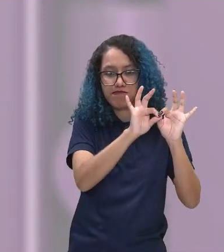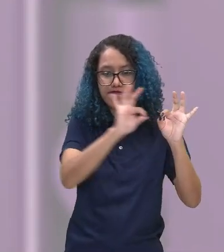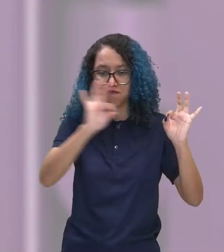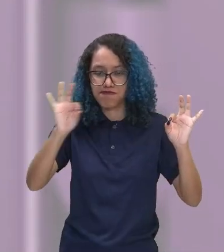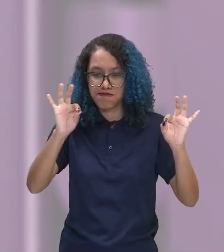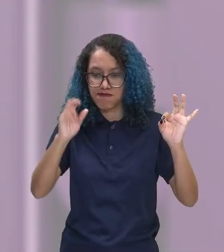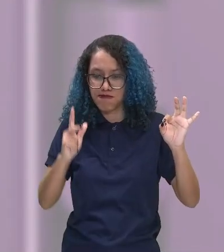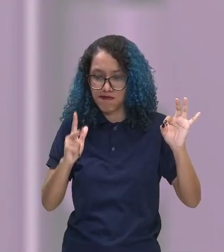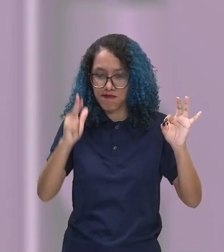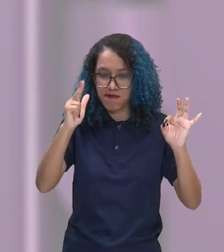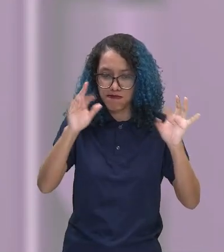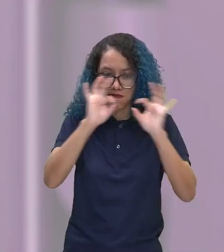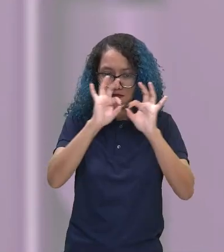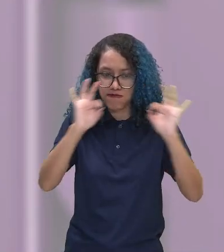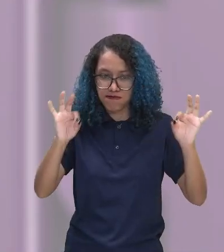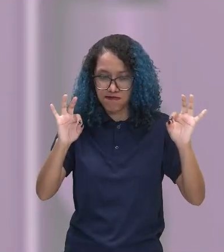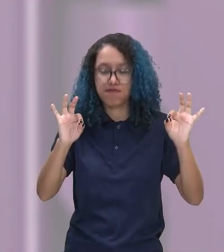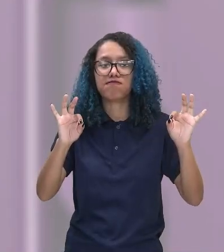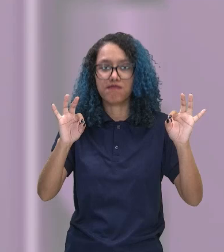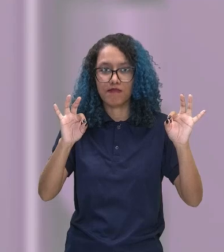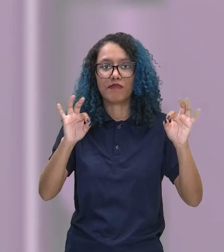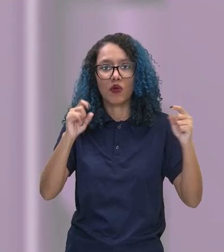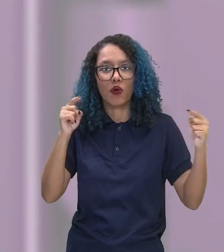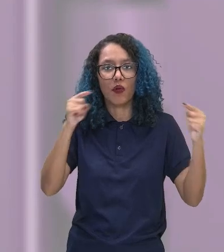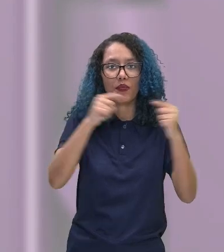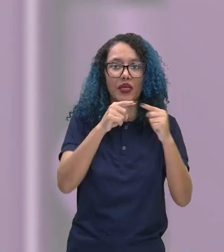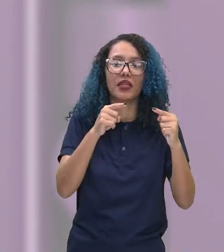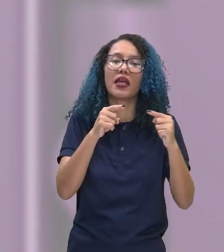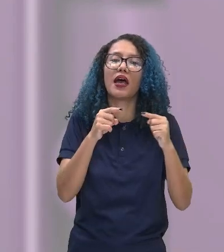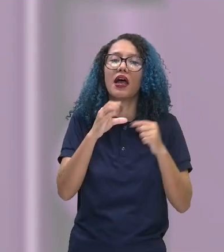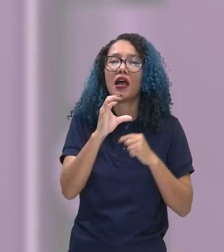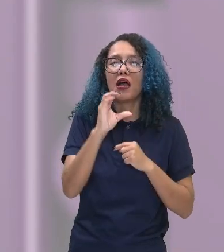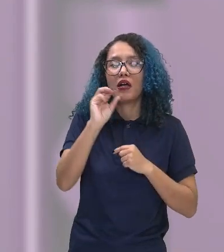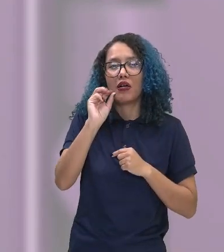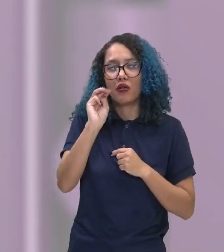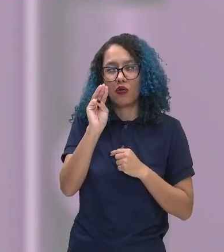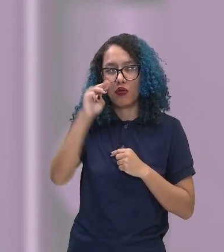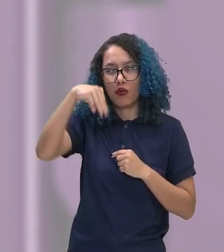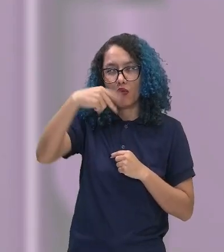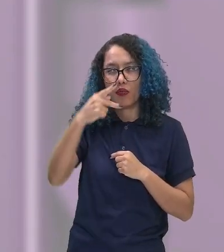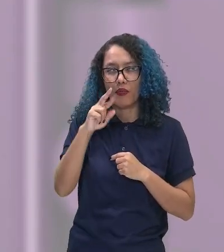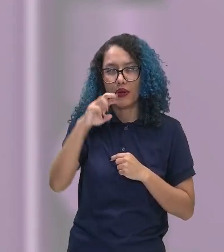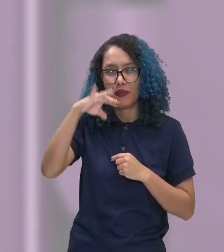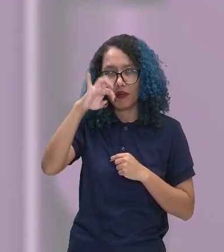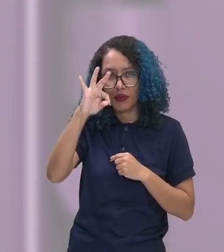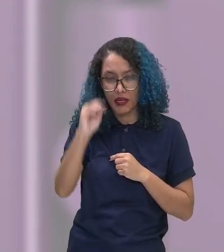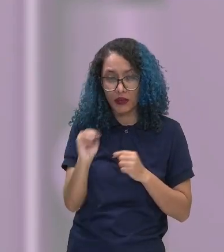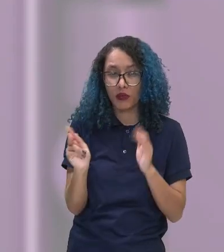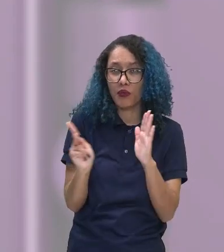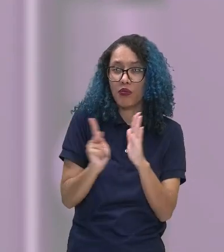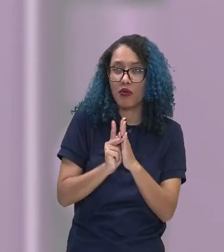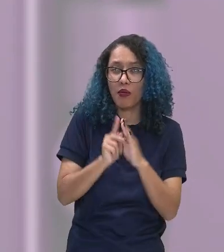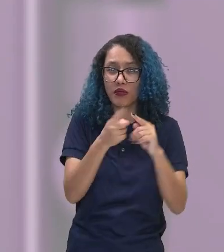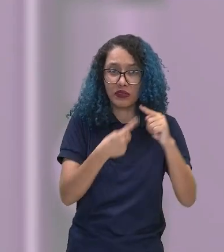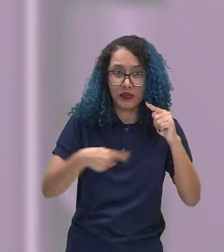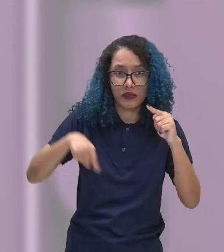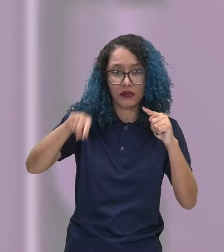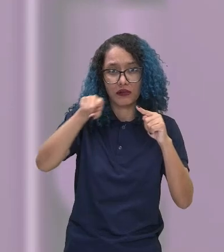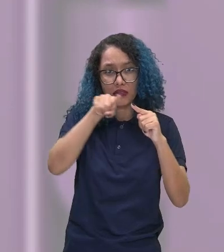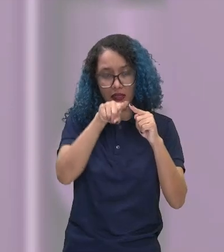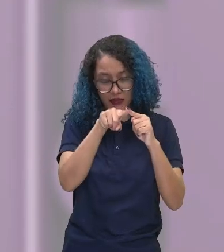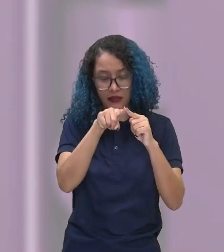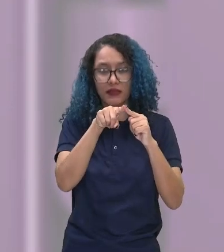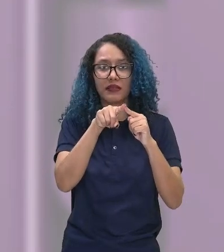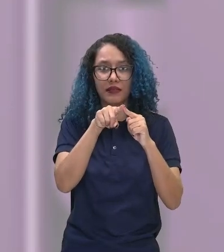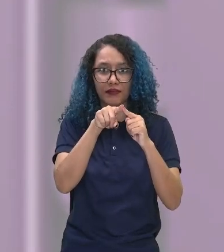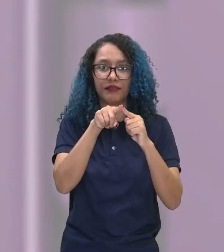Essa é a ideia aí de comprimento de uma circunferência. É como assim, imagina uma corda, né? Vamos imaginar uma corda que passa em volta da